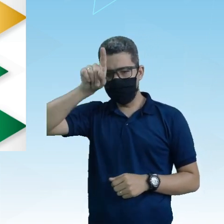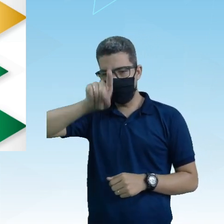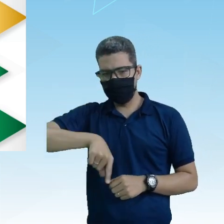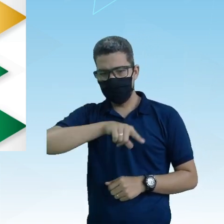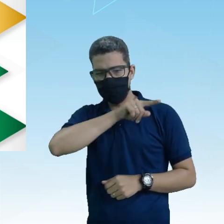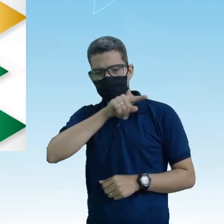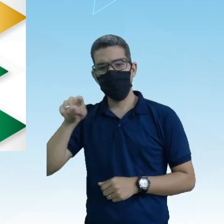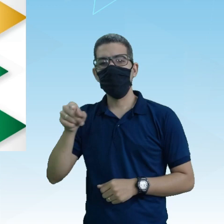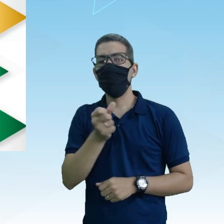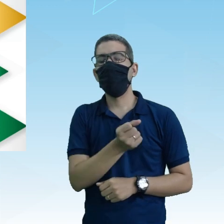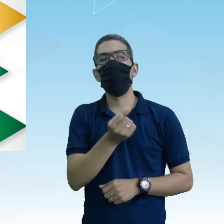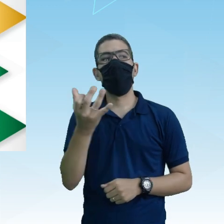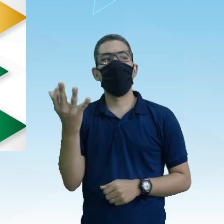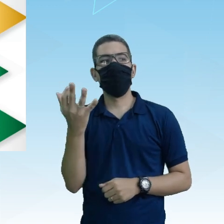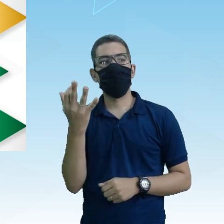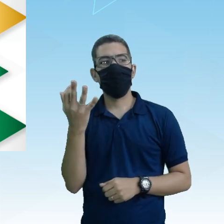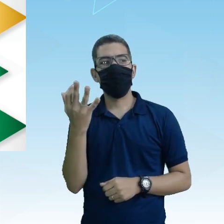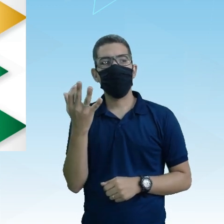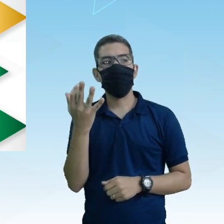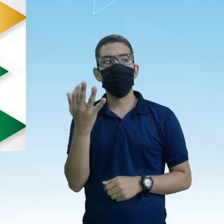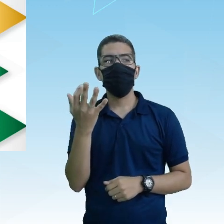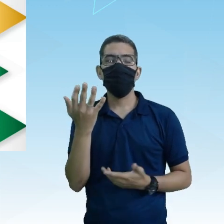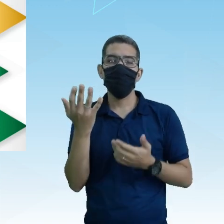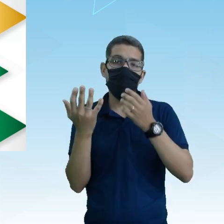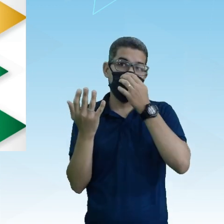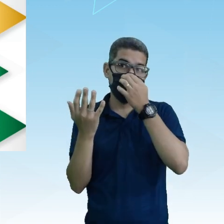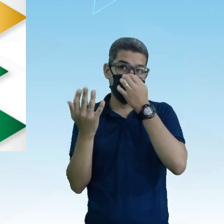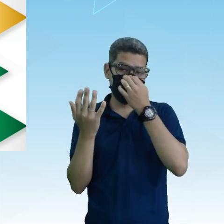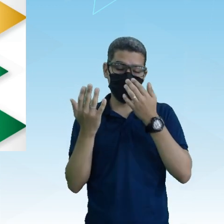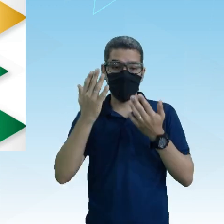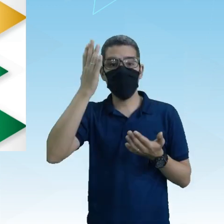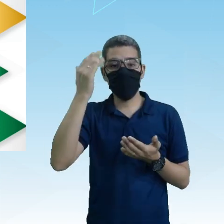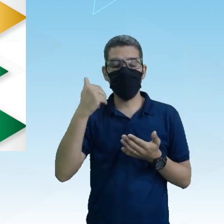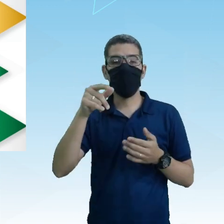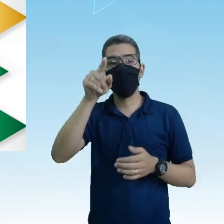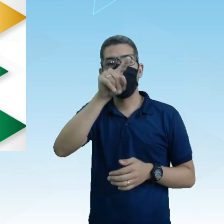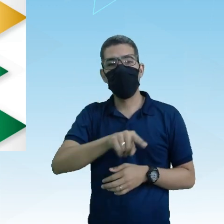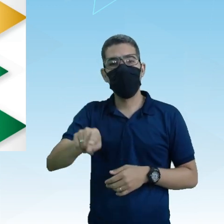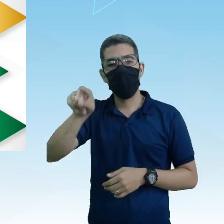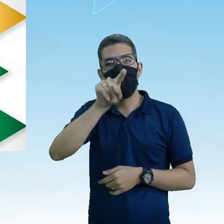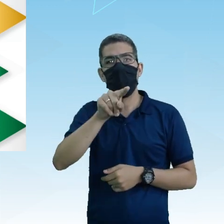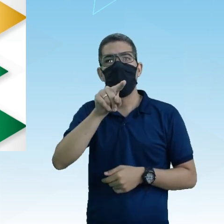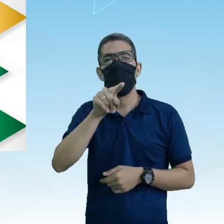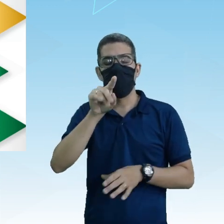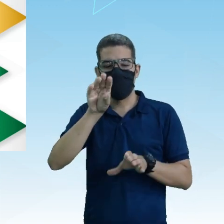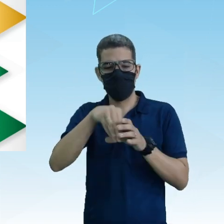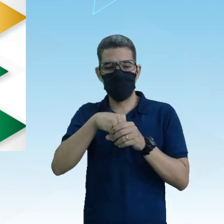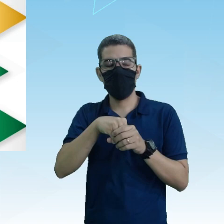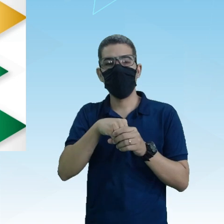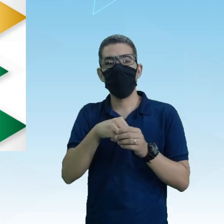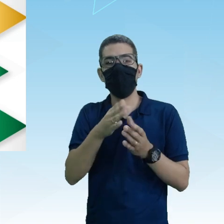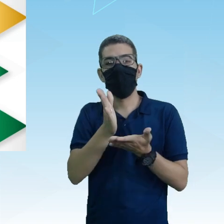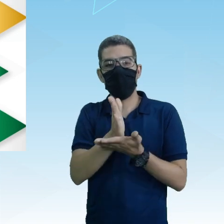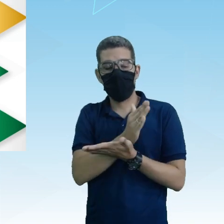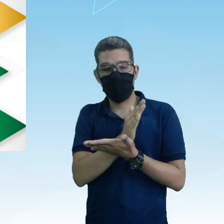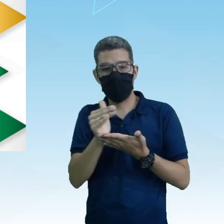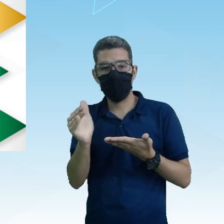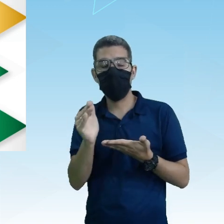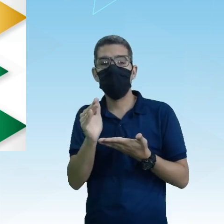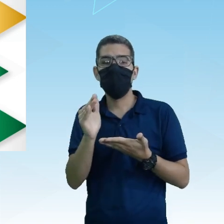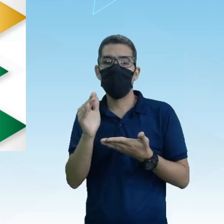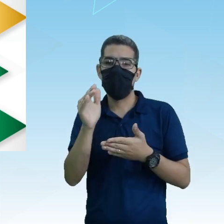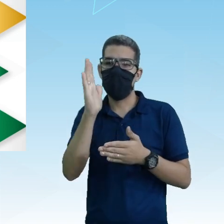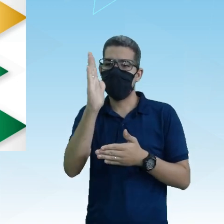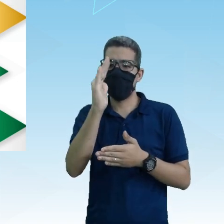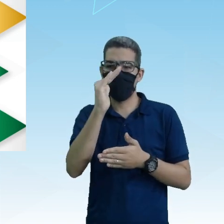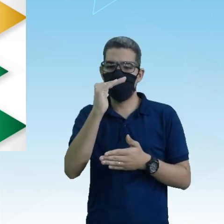foi divididas? Eu pego a circunferência, né, interna e divido pelo número de partes. Então, no